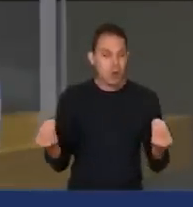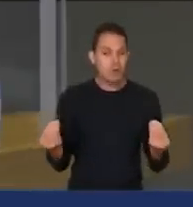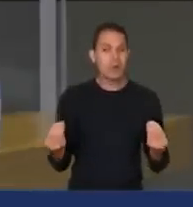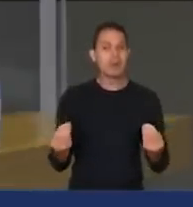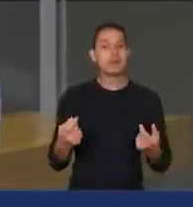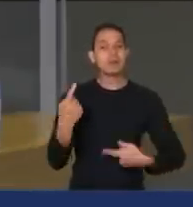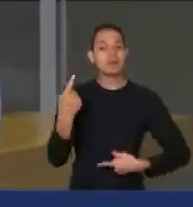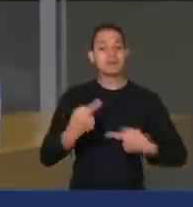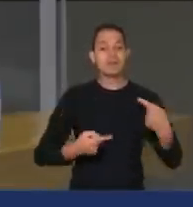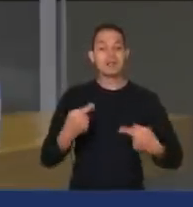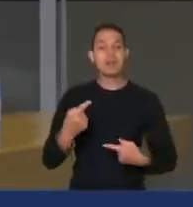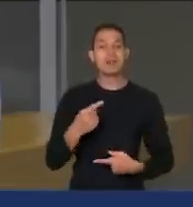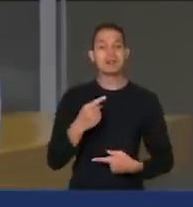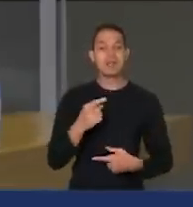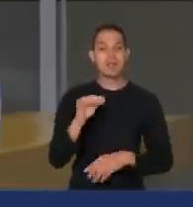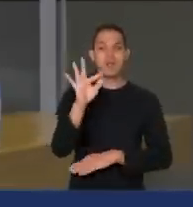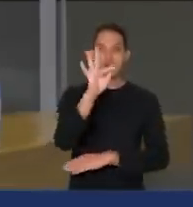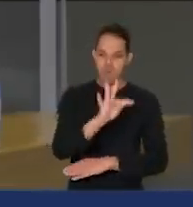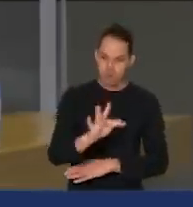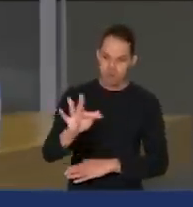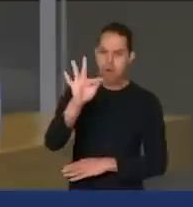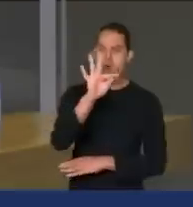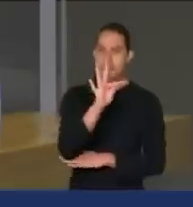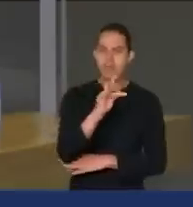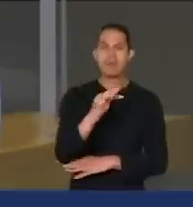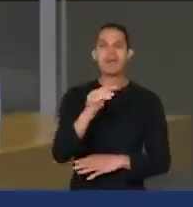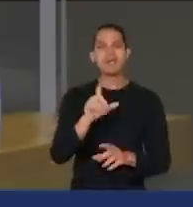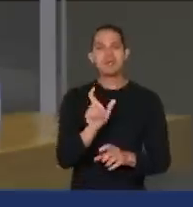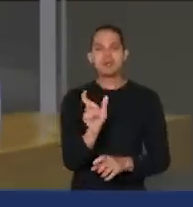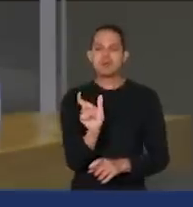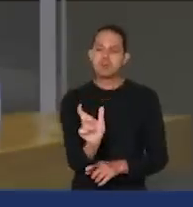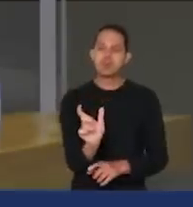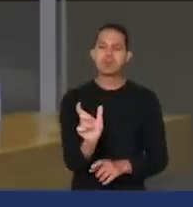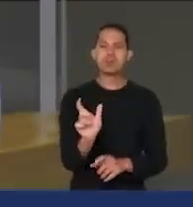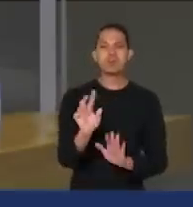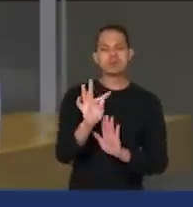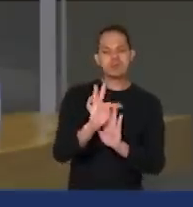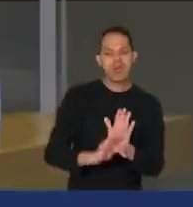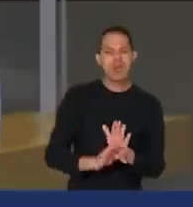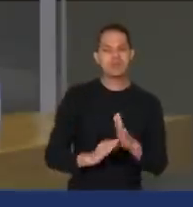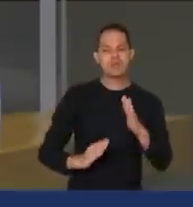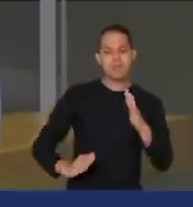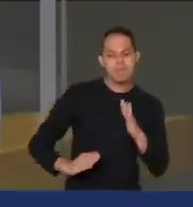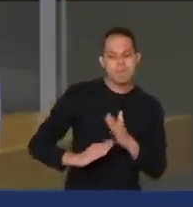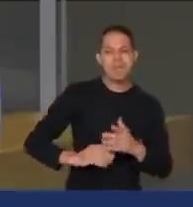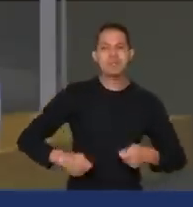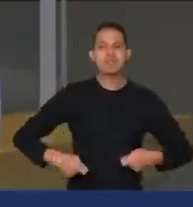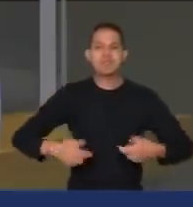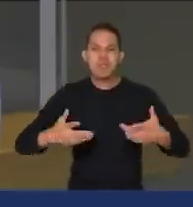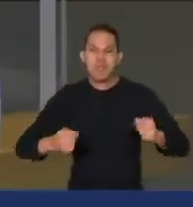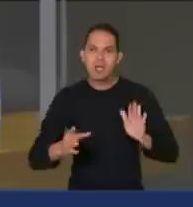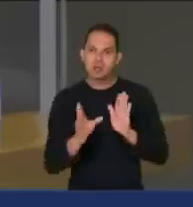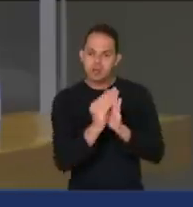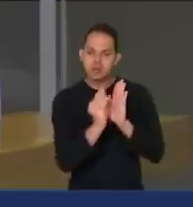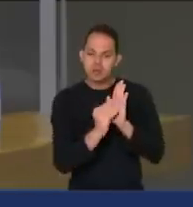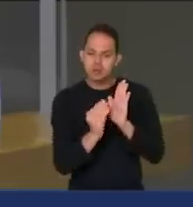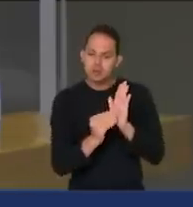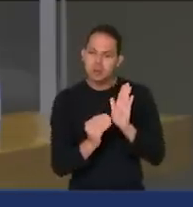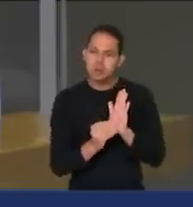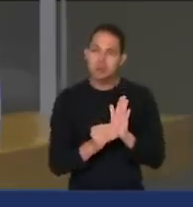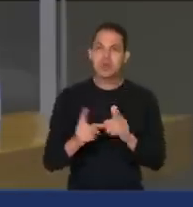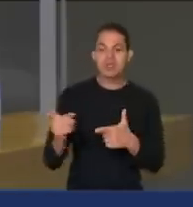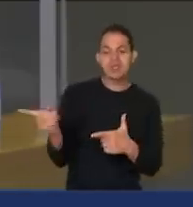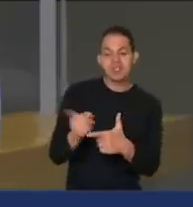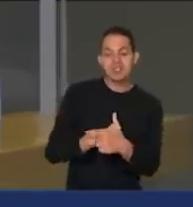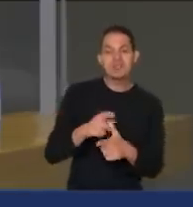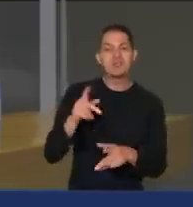debater formalmente qual que é o termo, qual que é o limite de gasto que está sendo dado, quanto que a gente vai endividar os mais pobres, o